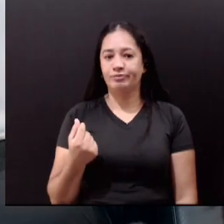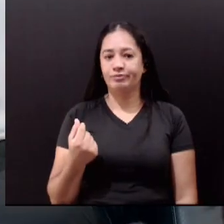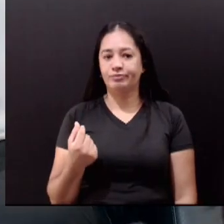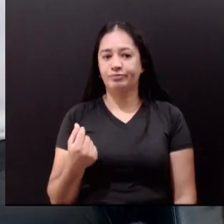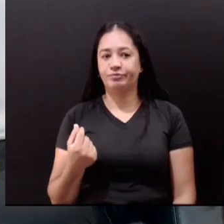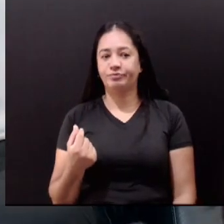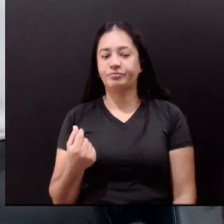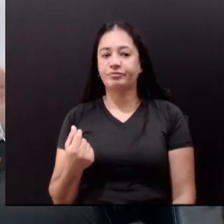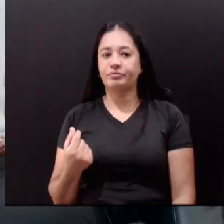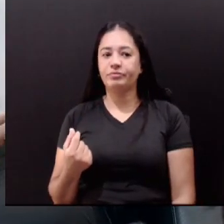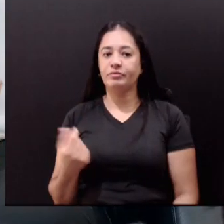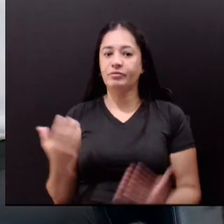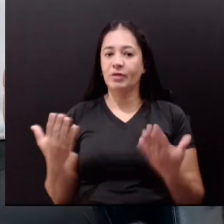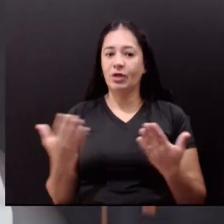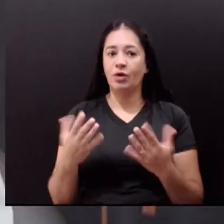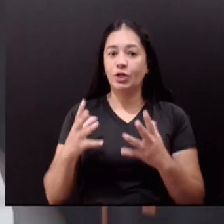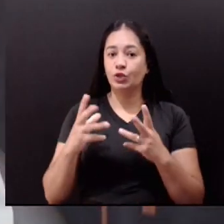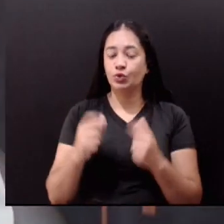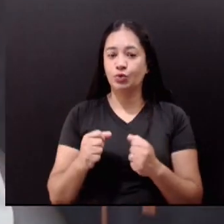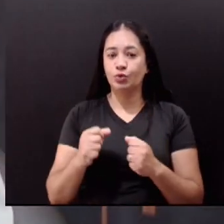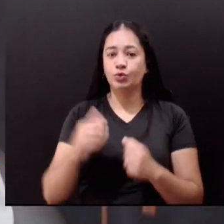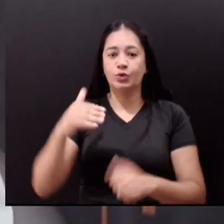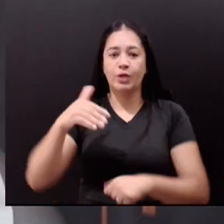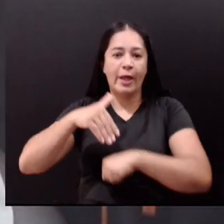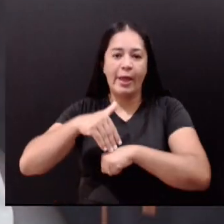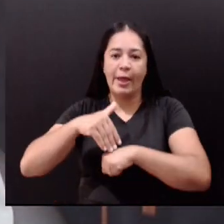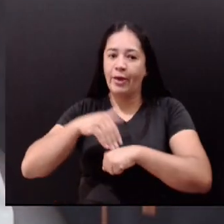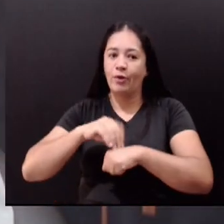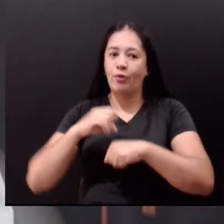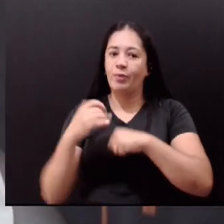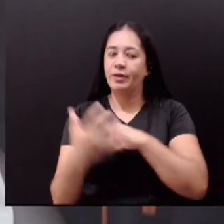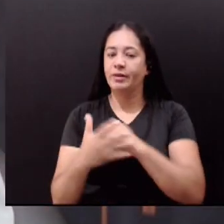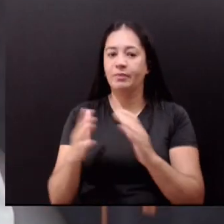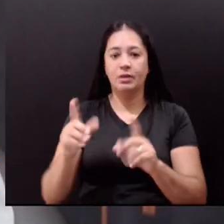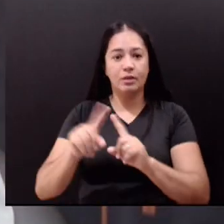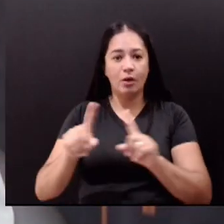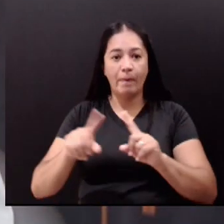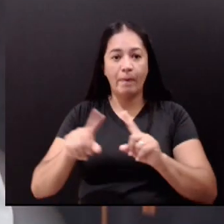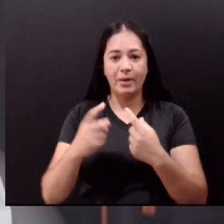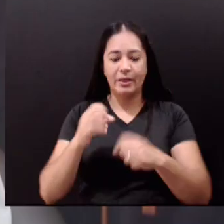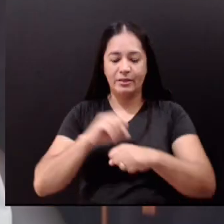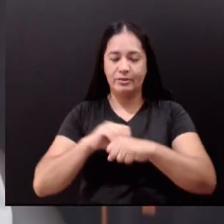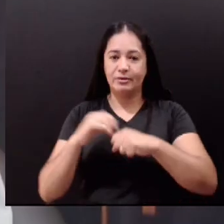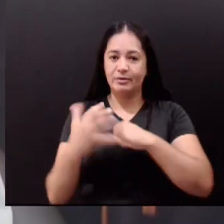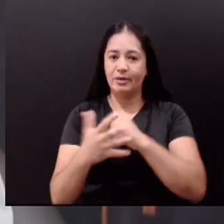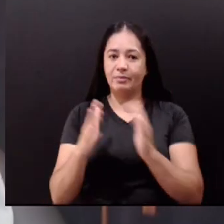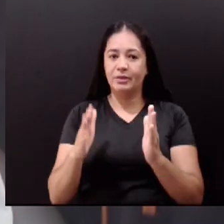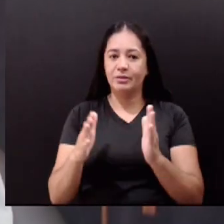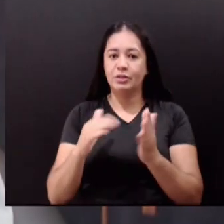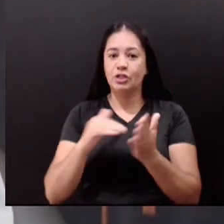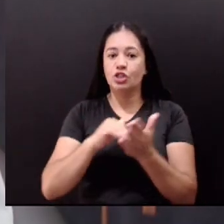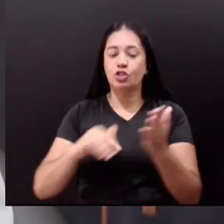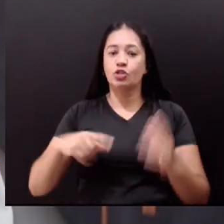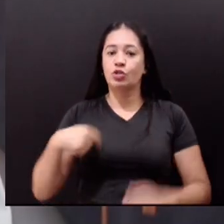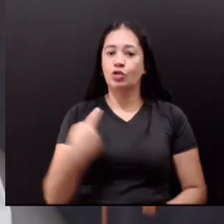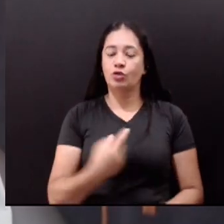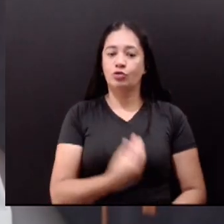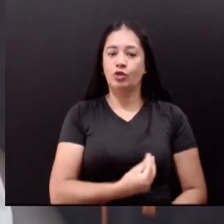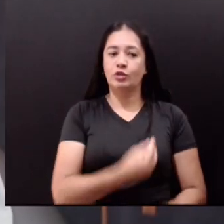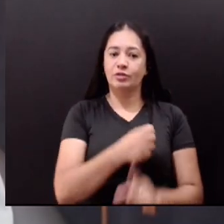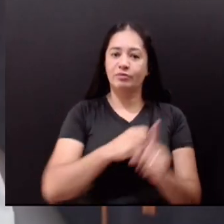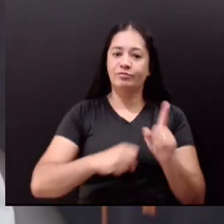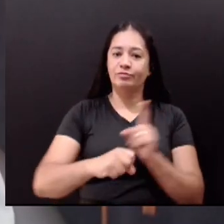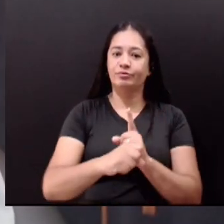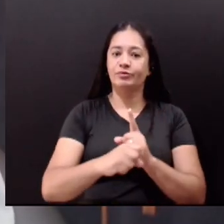é culpa da pandemia, mas a Sim. pandemia tirou o nosso convívio social, nossa construção socioemocional. Uhum. E,